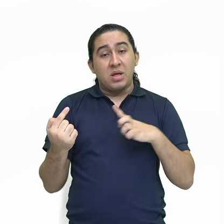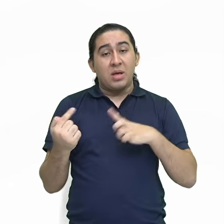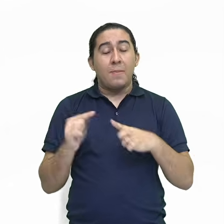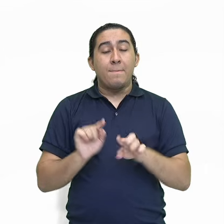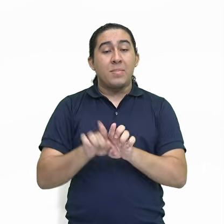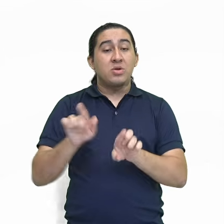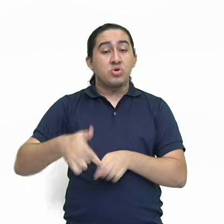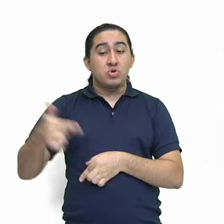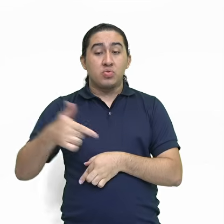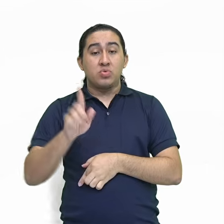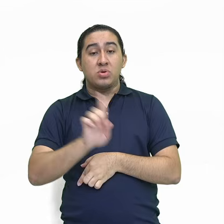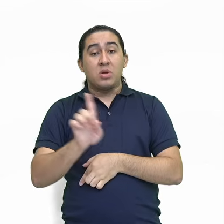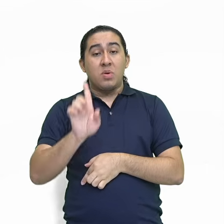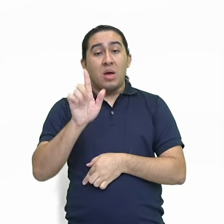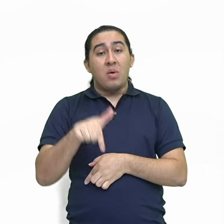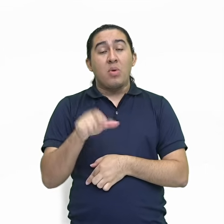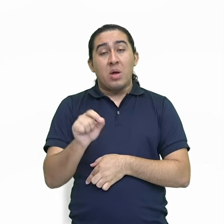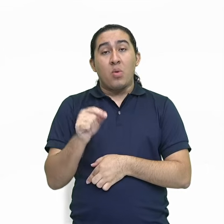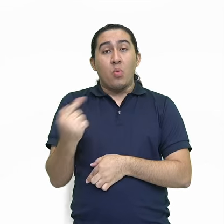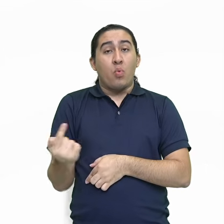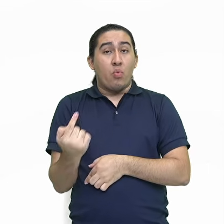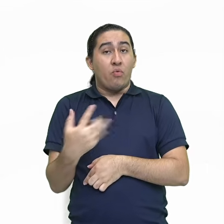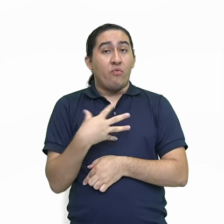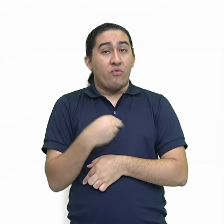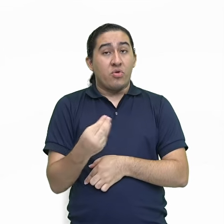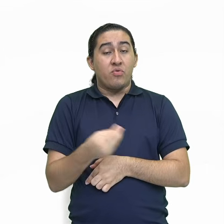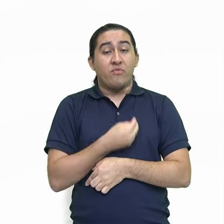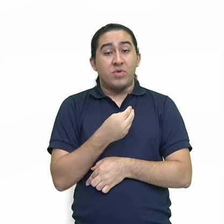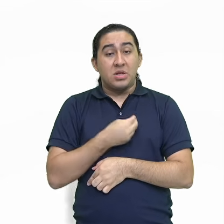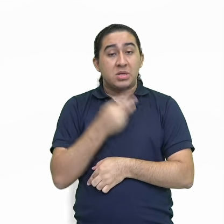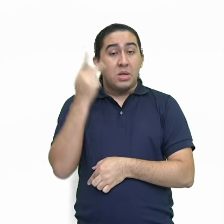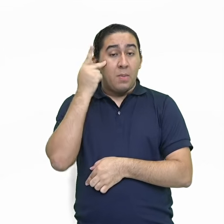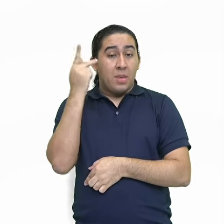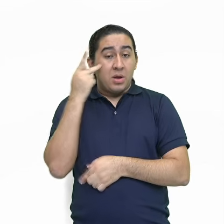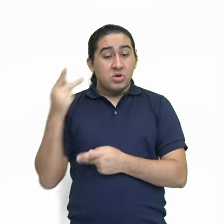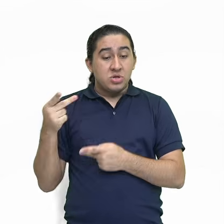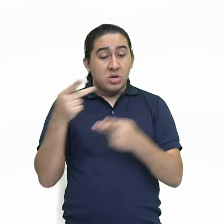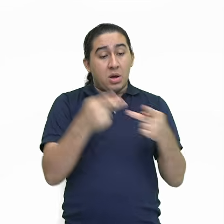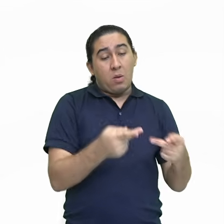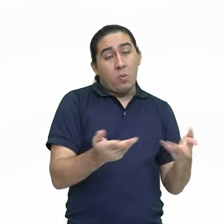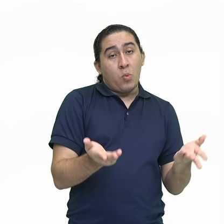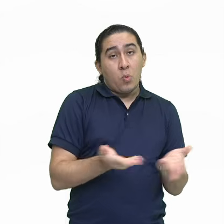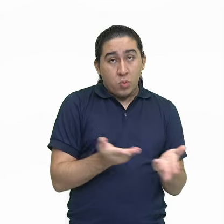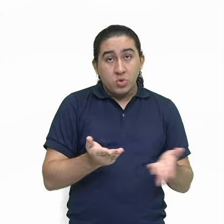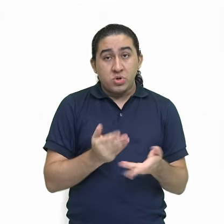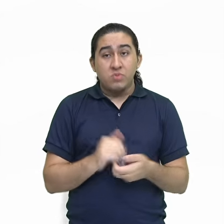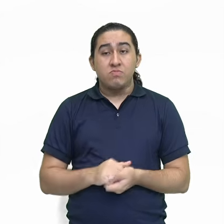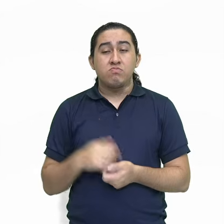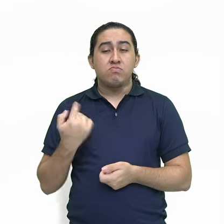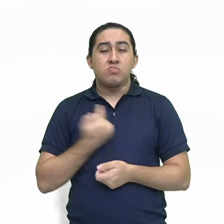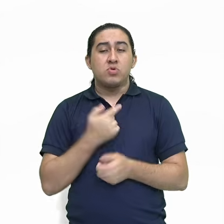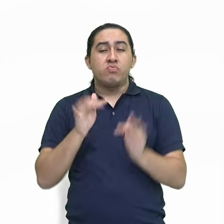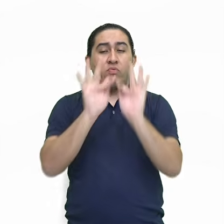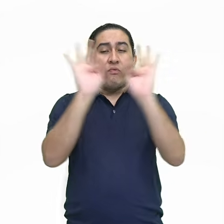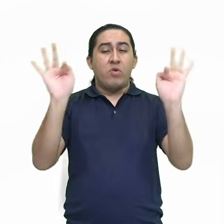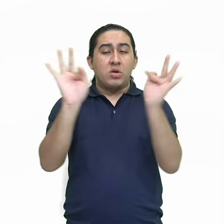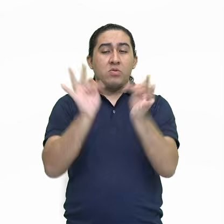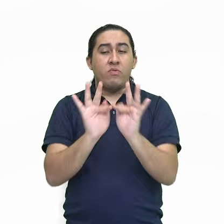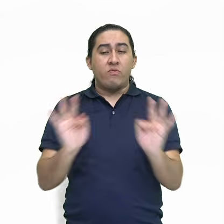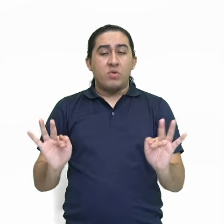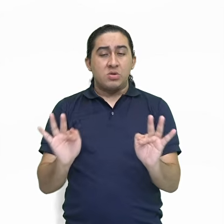segundo, não, é o único filho que mora em São Paulo, chegará hoje. A gente olhando assim, quase